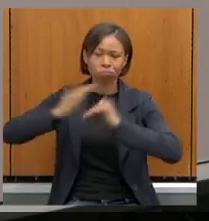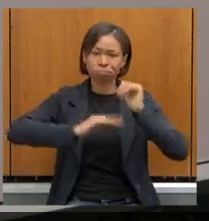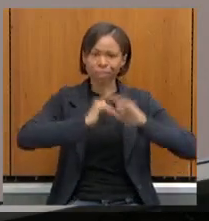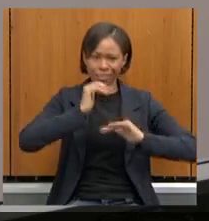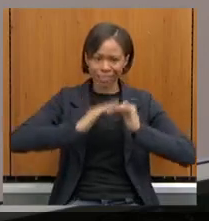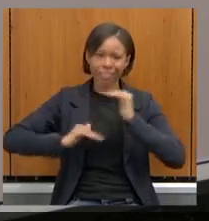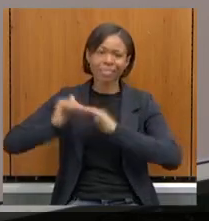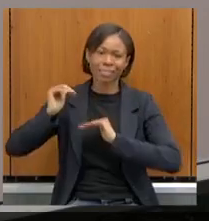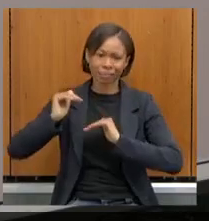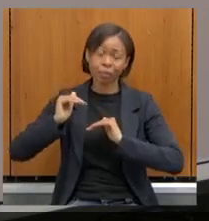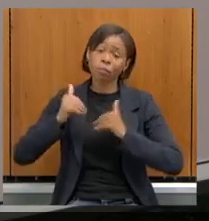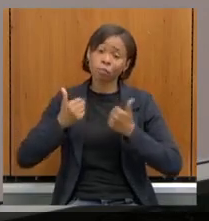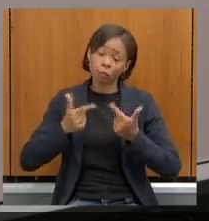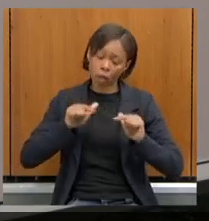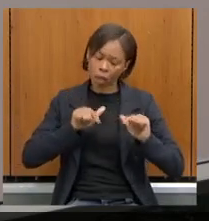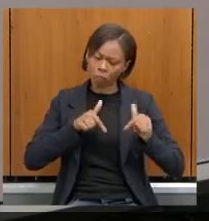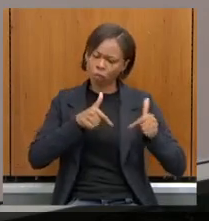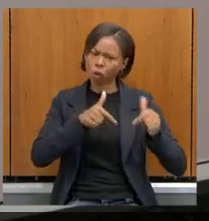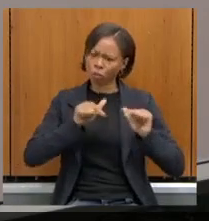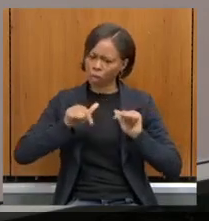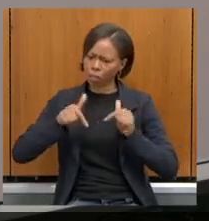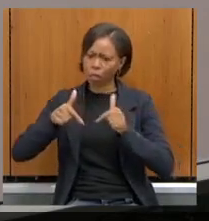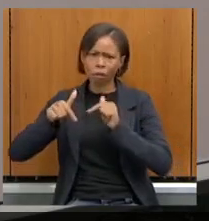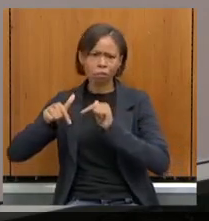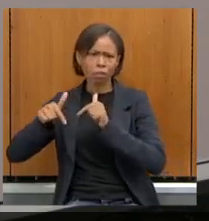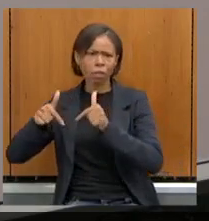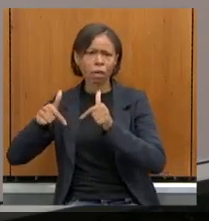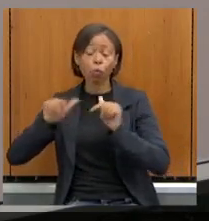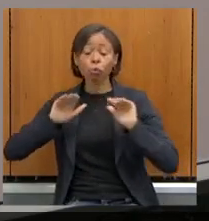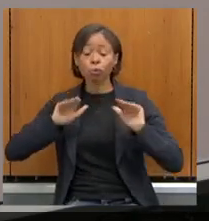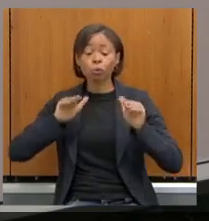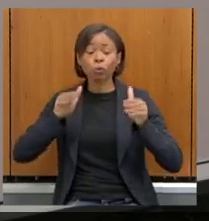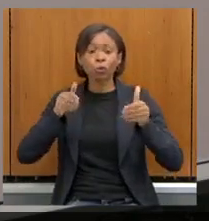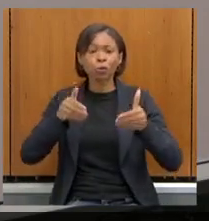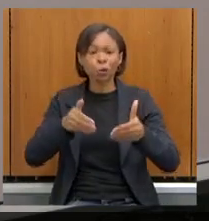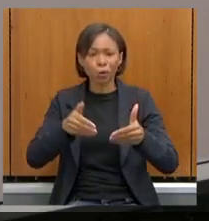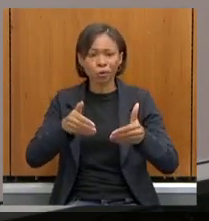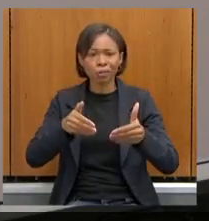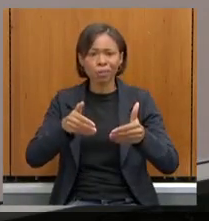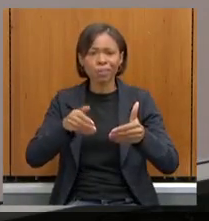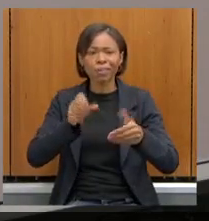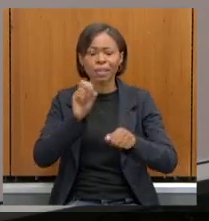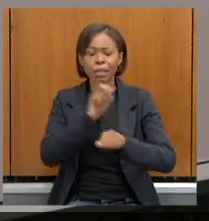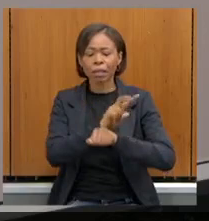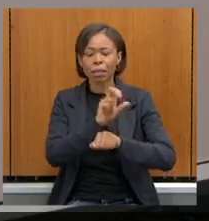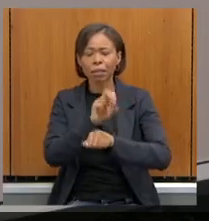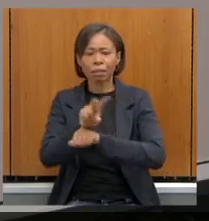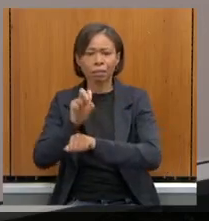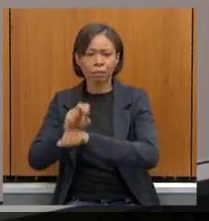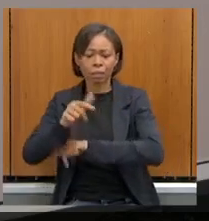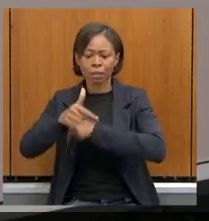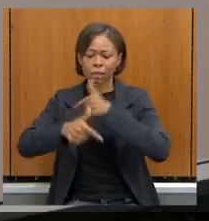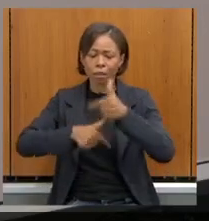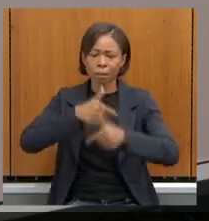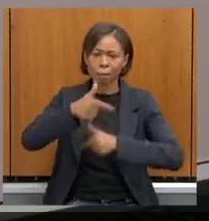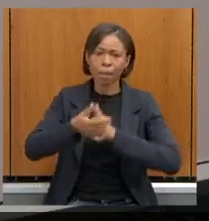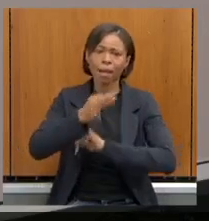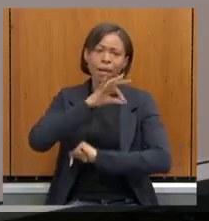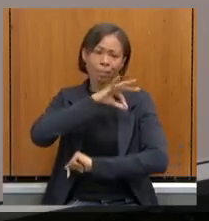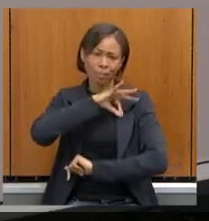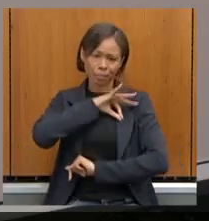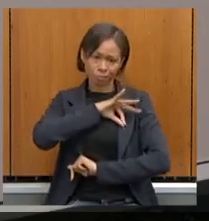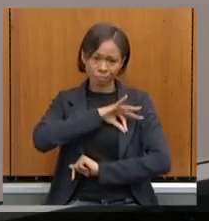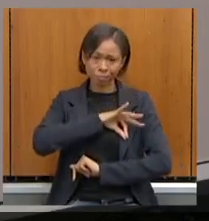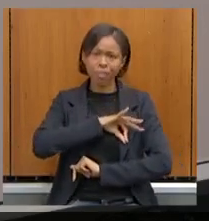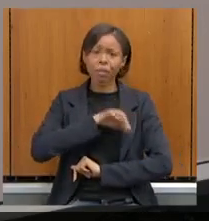são todas elas focando a geração de emprego e renda que, nesse período